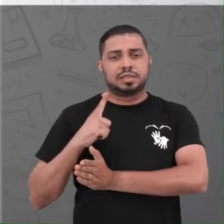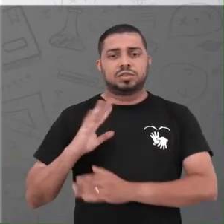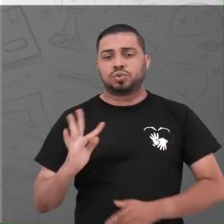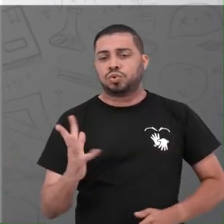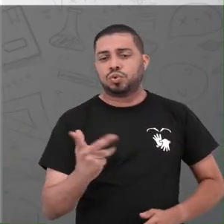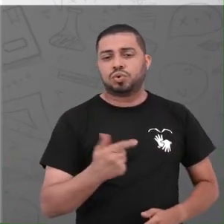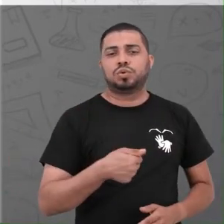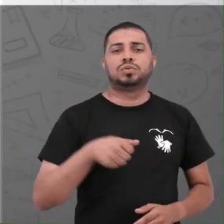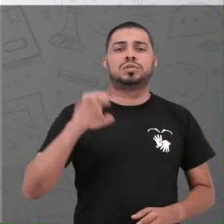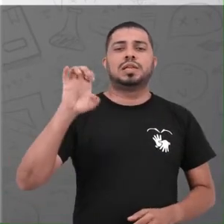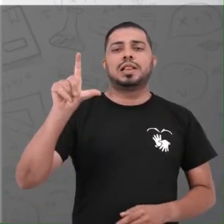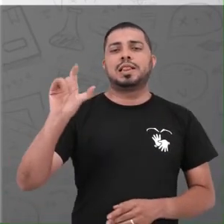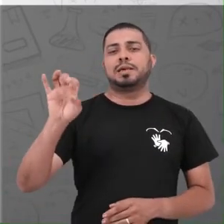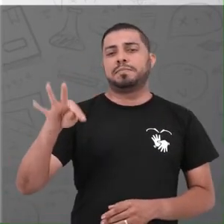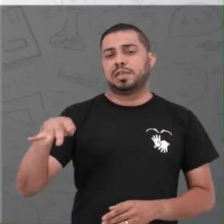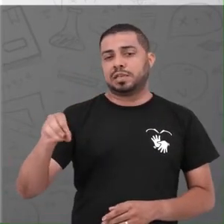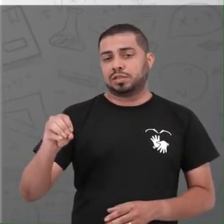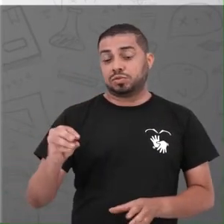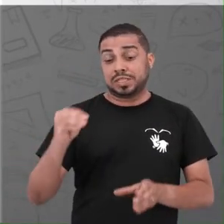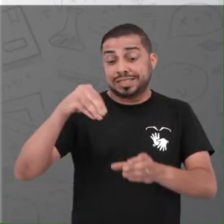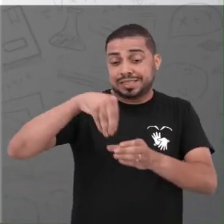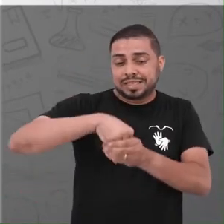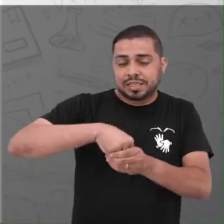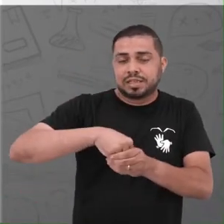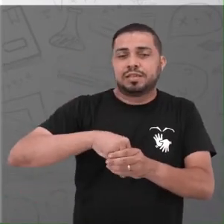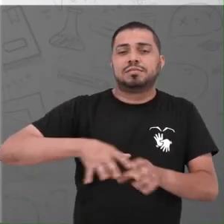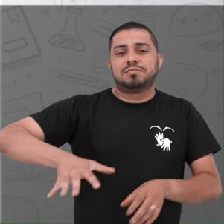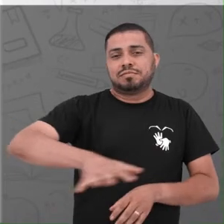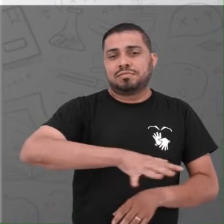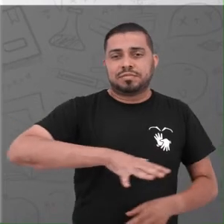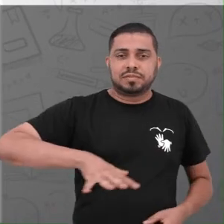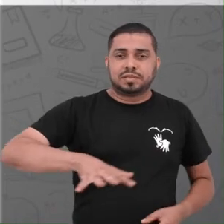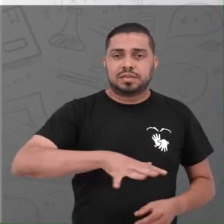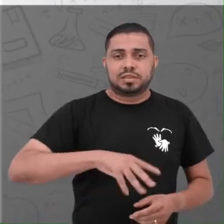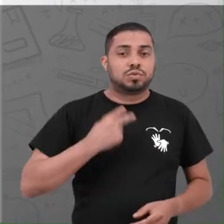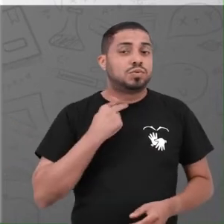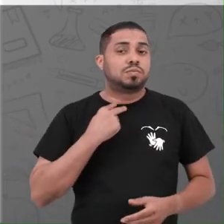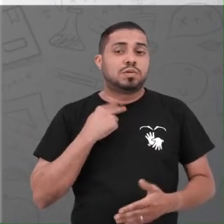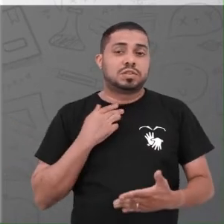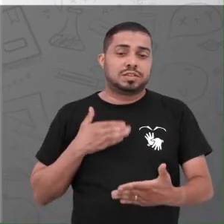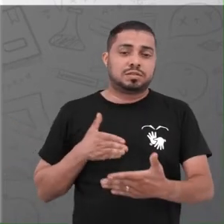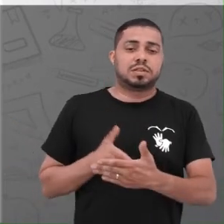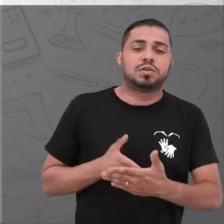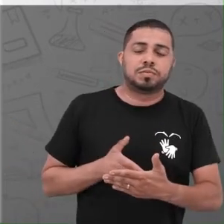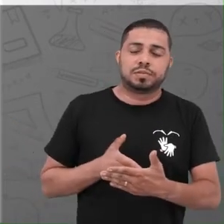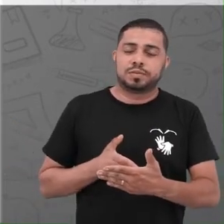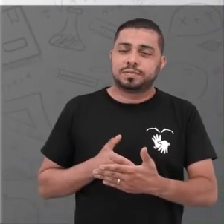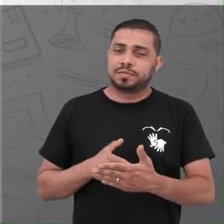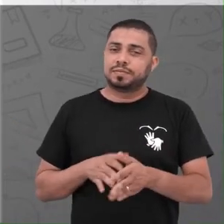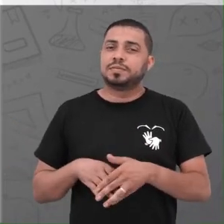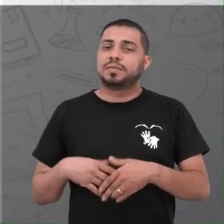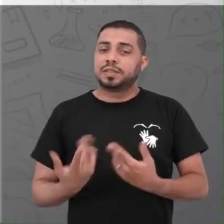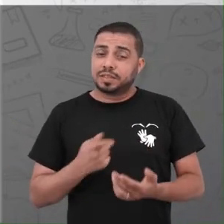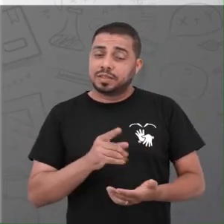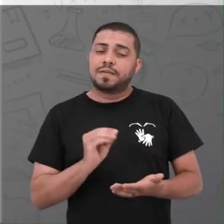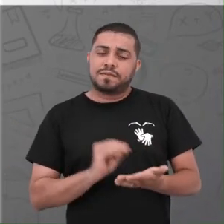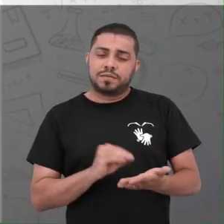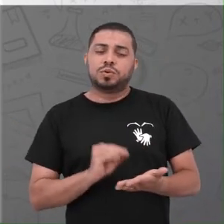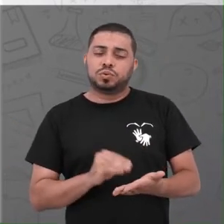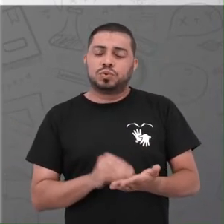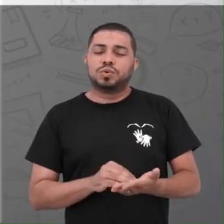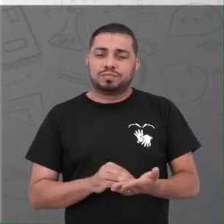elementos de dentro do ambiente, né? Então elas não podem ser interrompidas, apesar de aqui ter faltado a